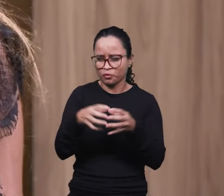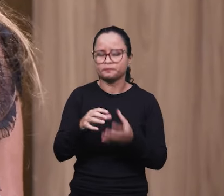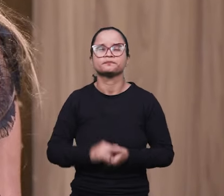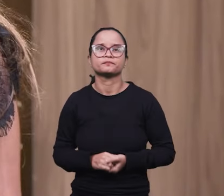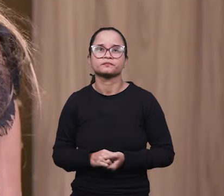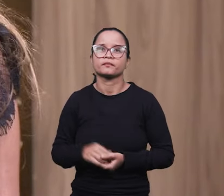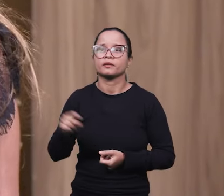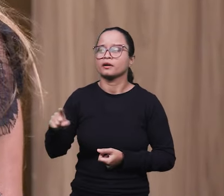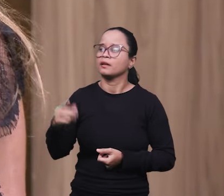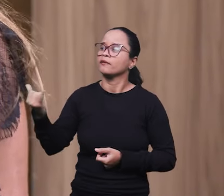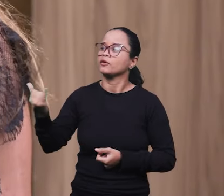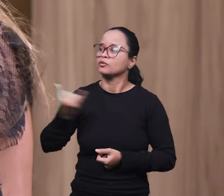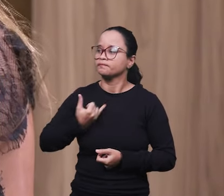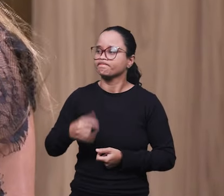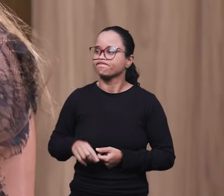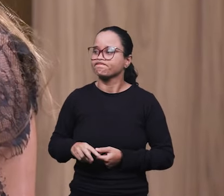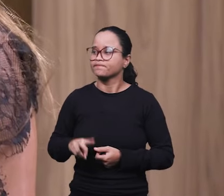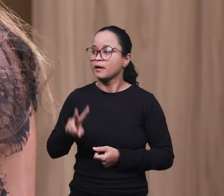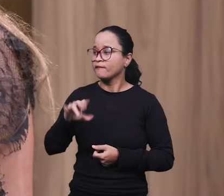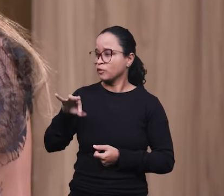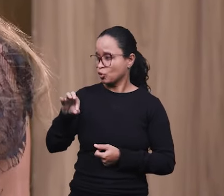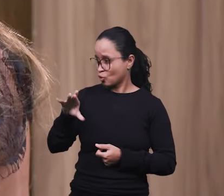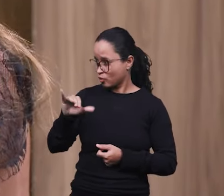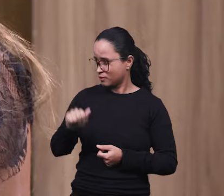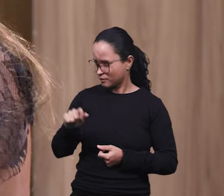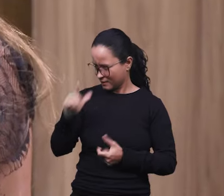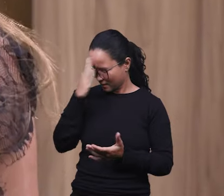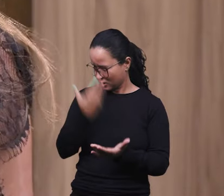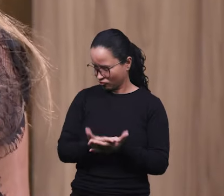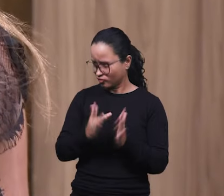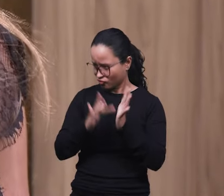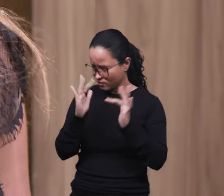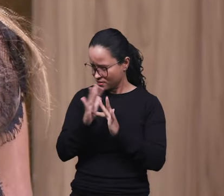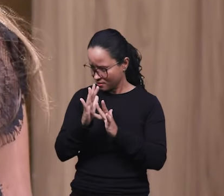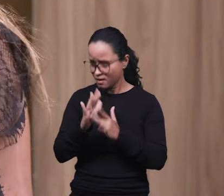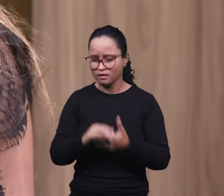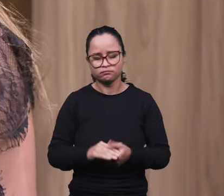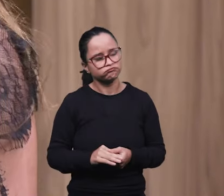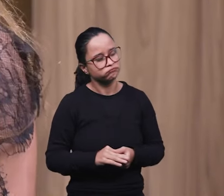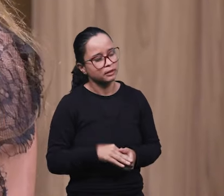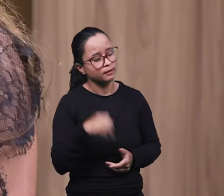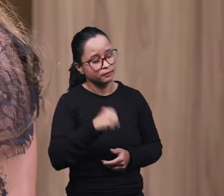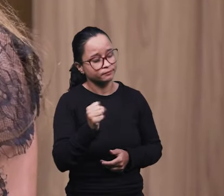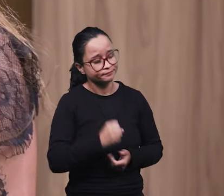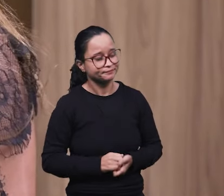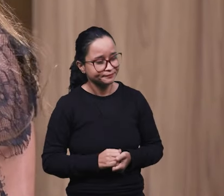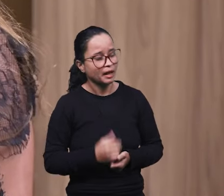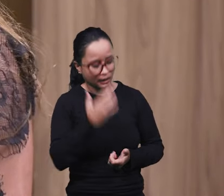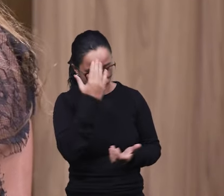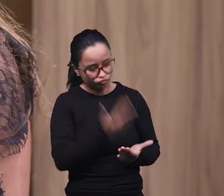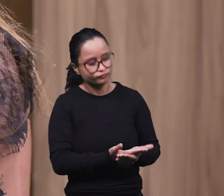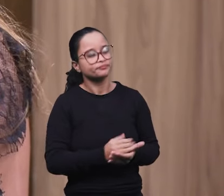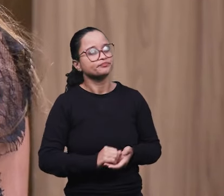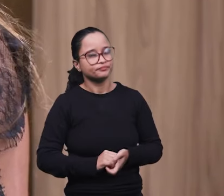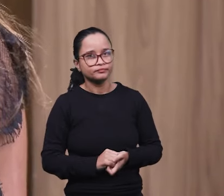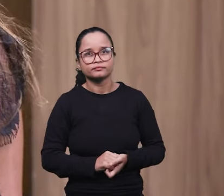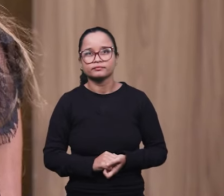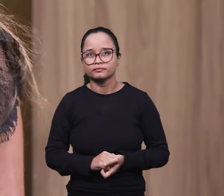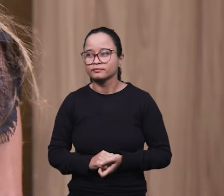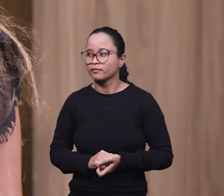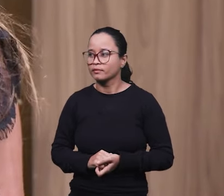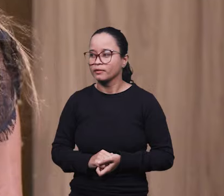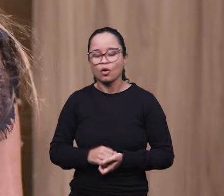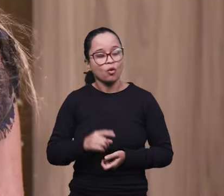e ela virou para mim e falou Vitória Você acredita em Jesus eu falei acredito acredito e um